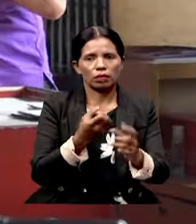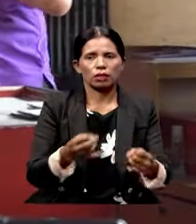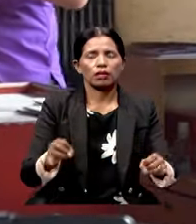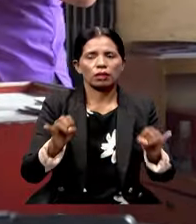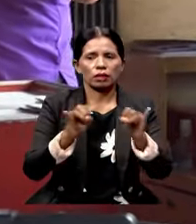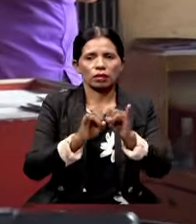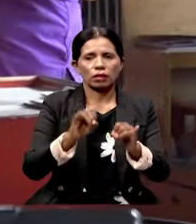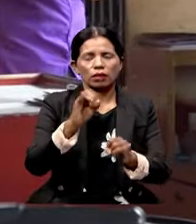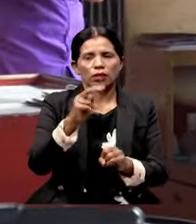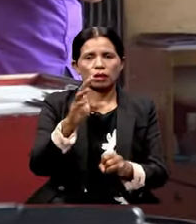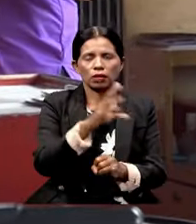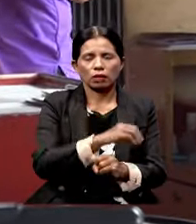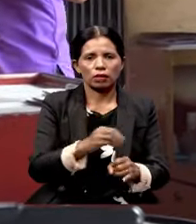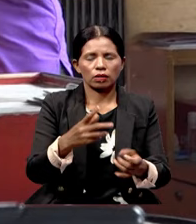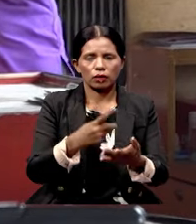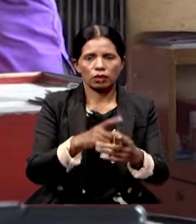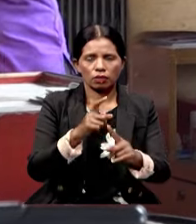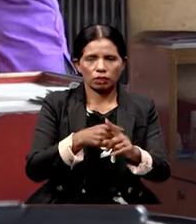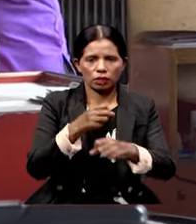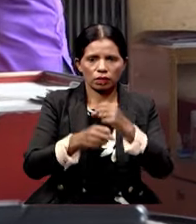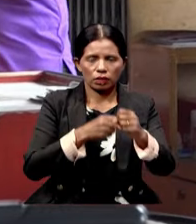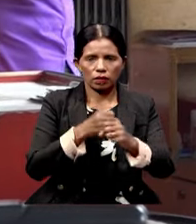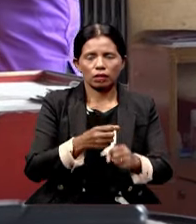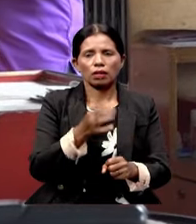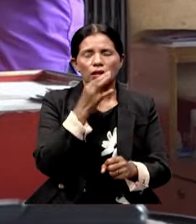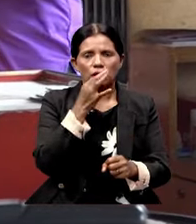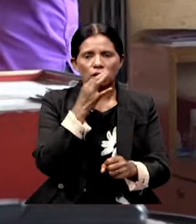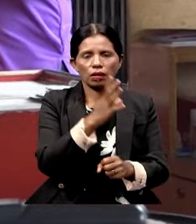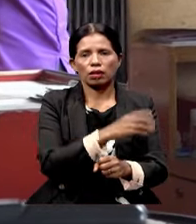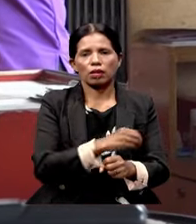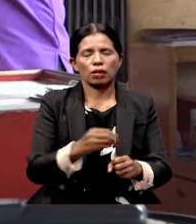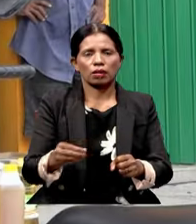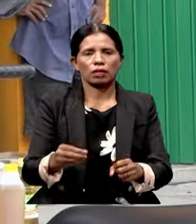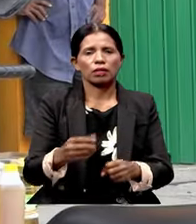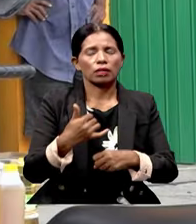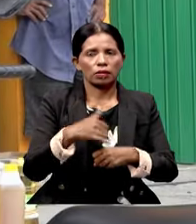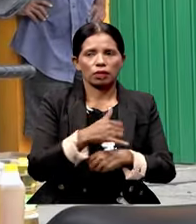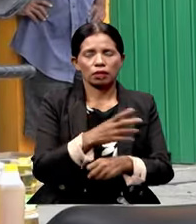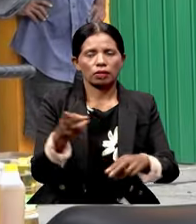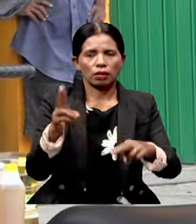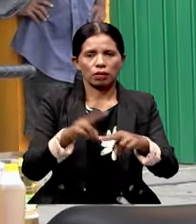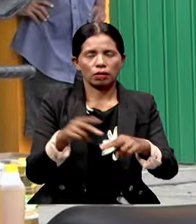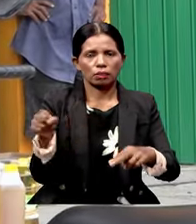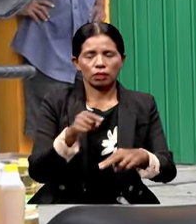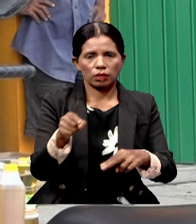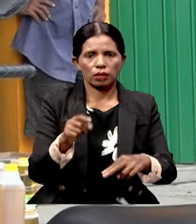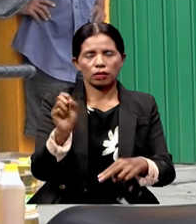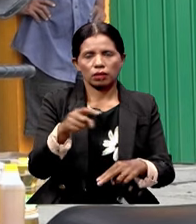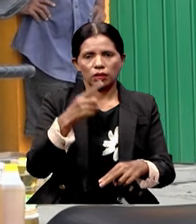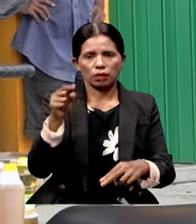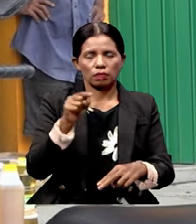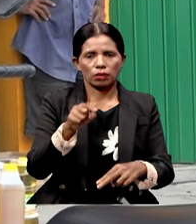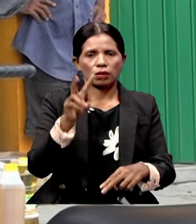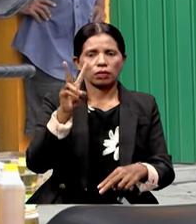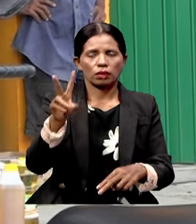Timor-Leste, índice preço e fulon outubro tinané, produto hajan no bebidas laos alcoólica, fulon aumenta porcento sanuresin ira ponto